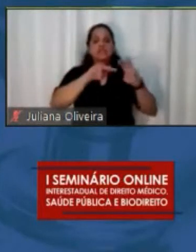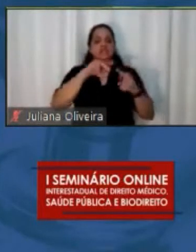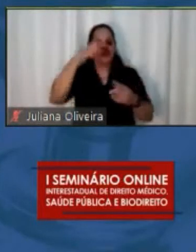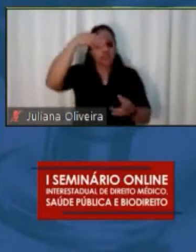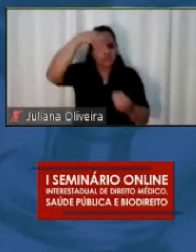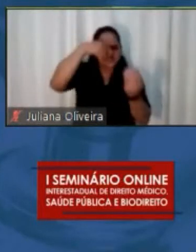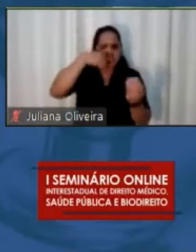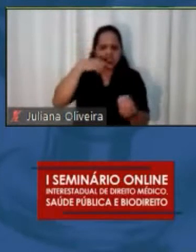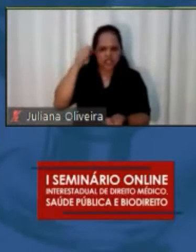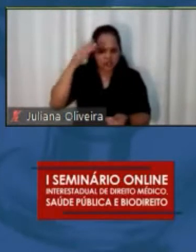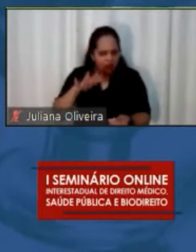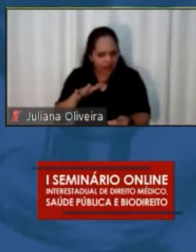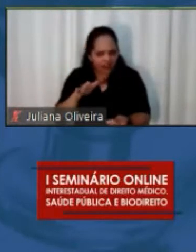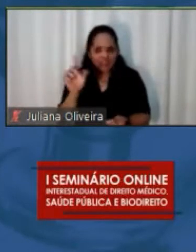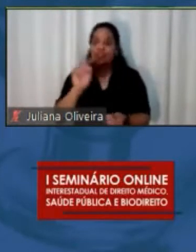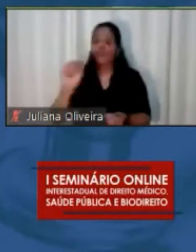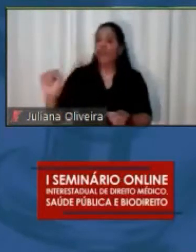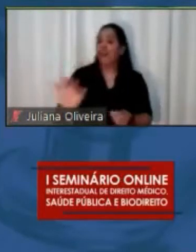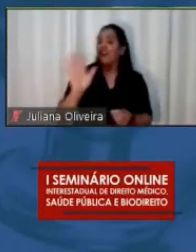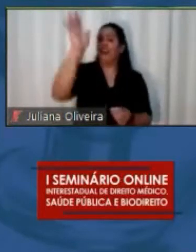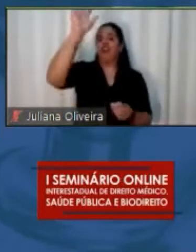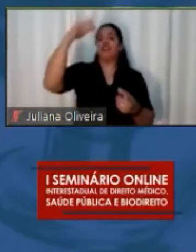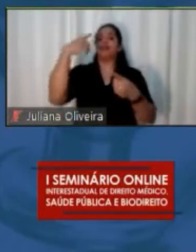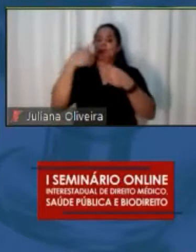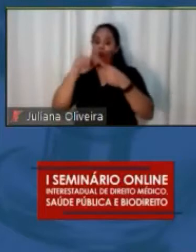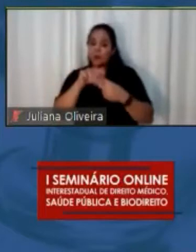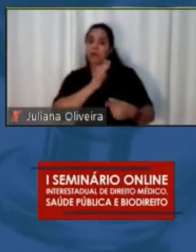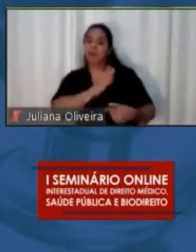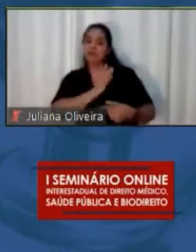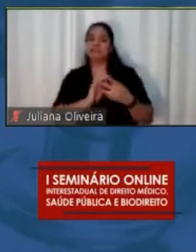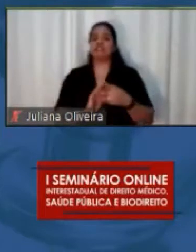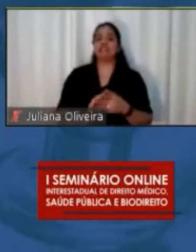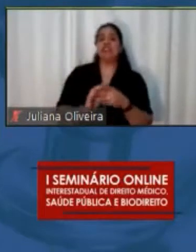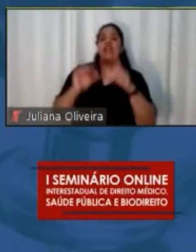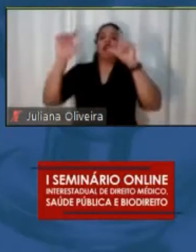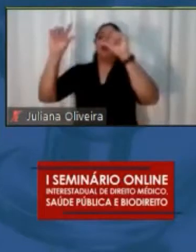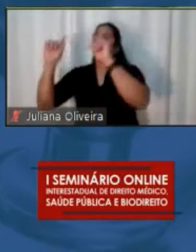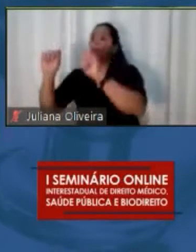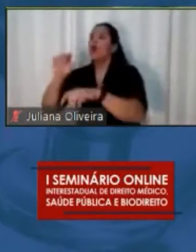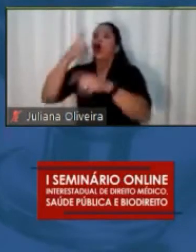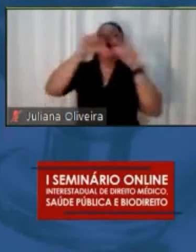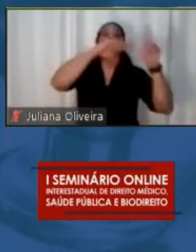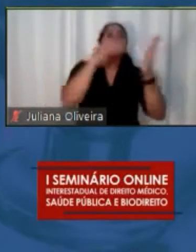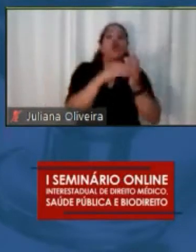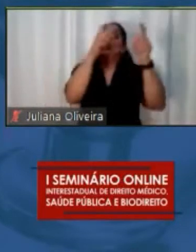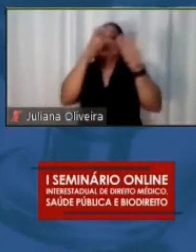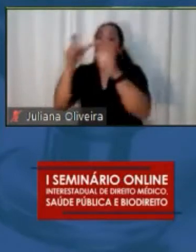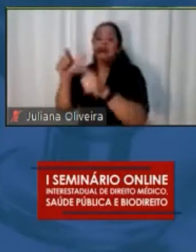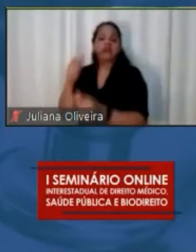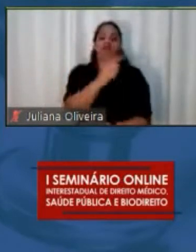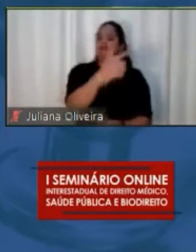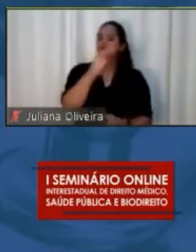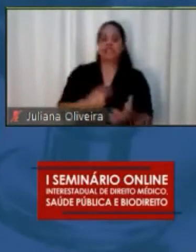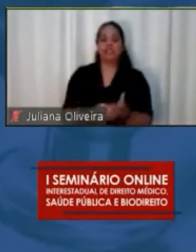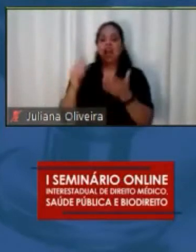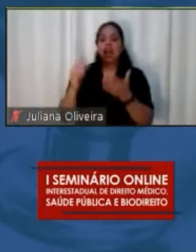imediatos e tardios, é escasso, tem limitações dos testes, os pacientes muitas vezes objetam receber